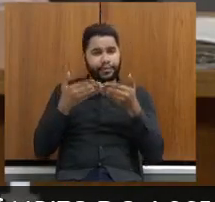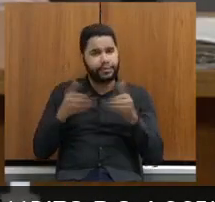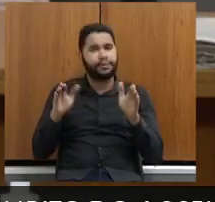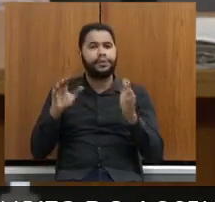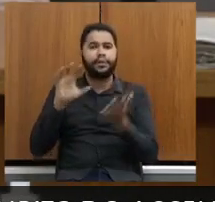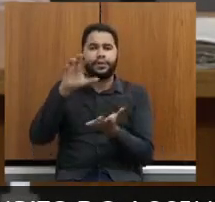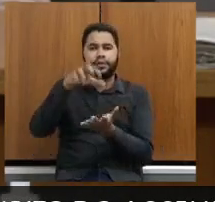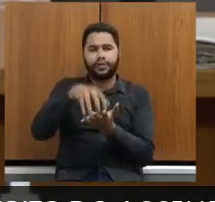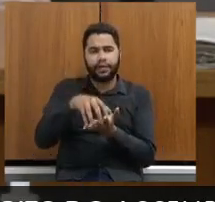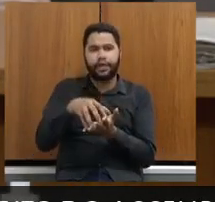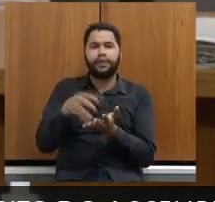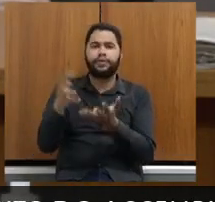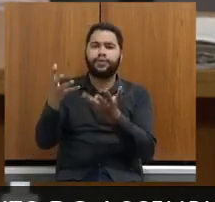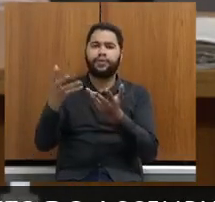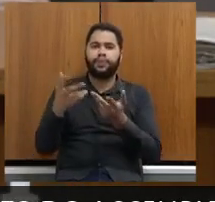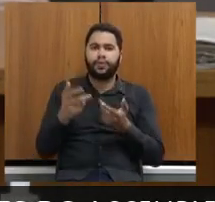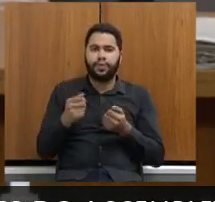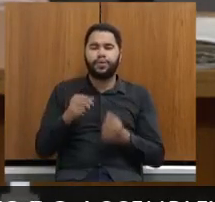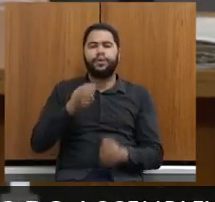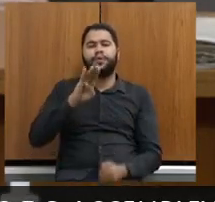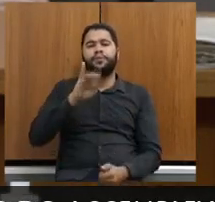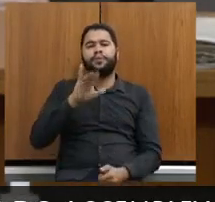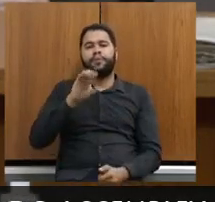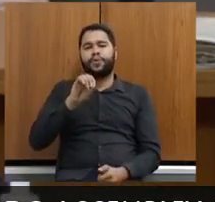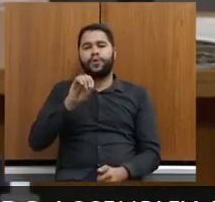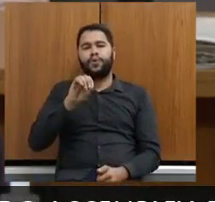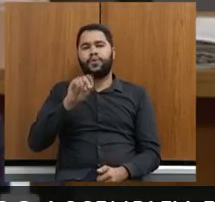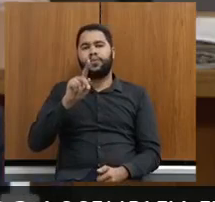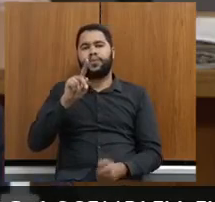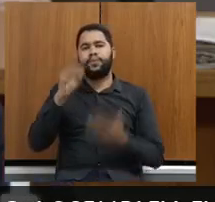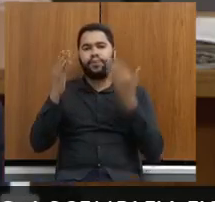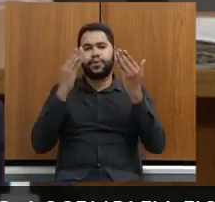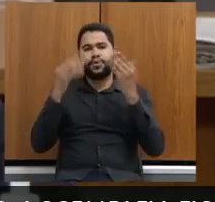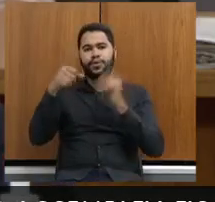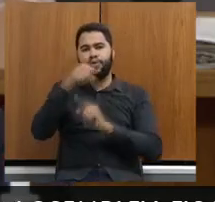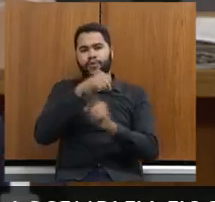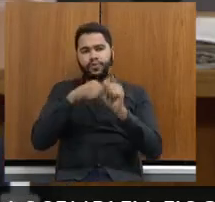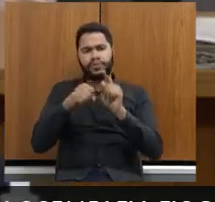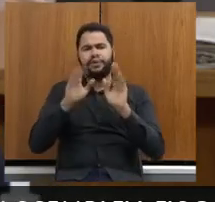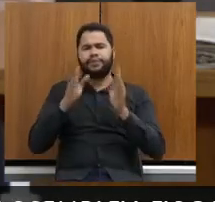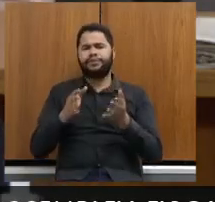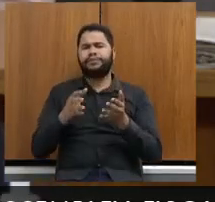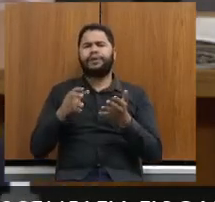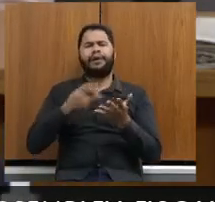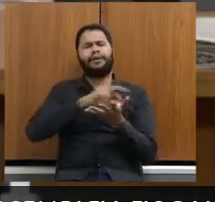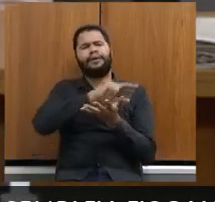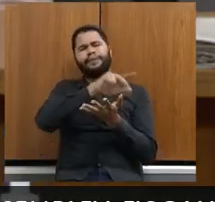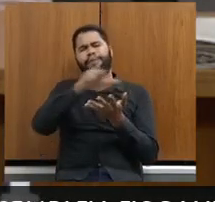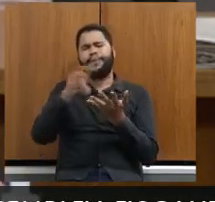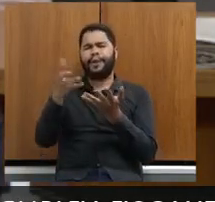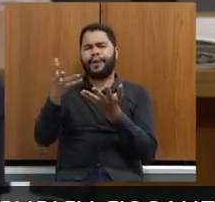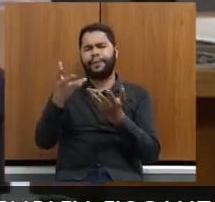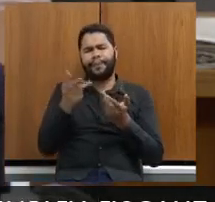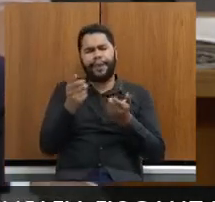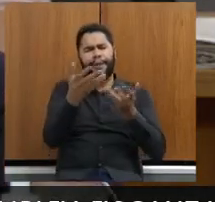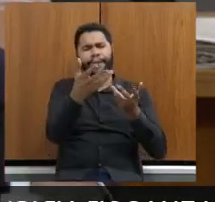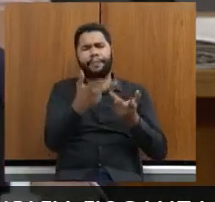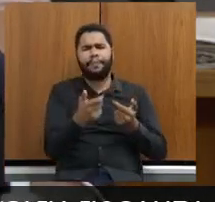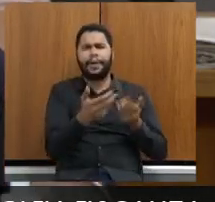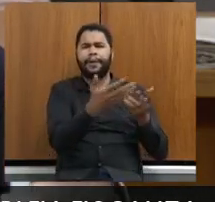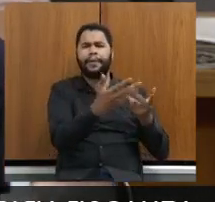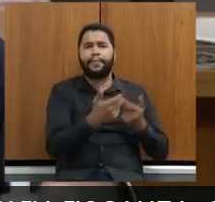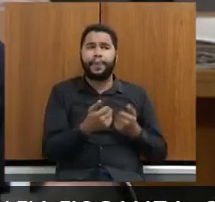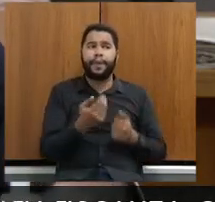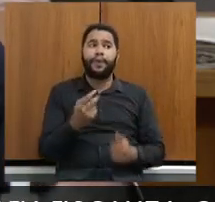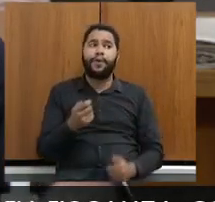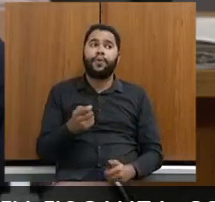esse Centro de Atenção biopsicossocial em BH e já fez aí centenas de atendimentos na verdade o foram atendidas aqui quase